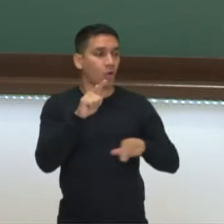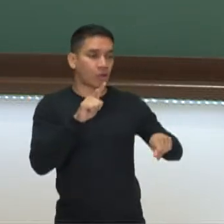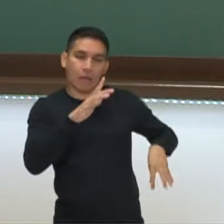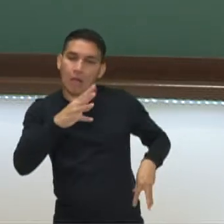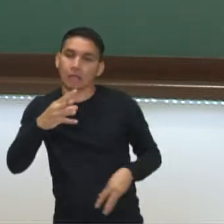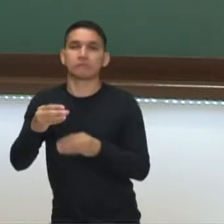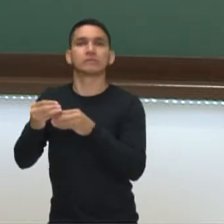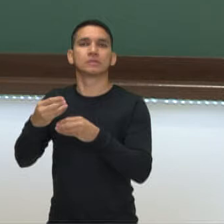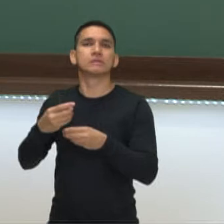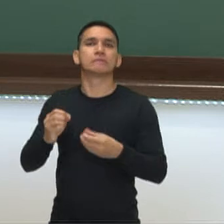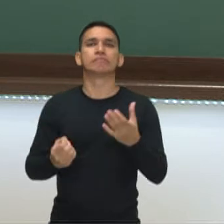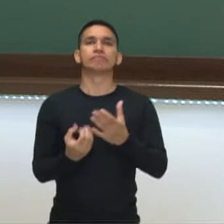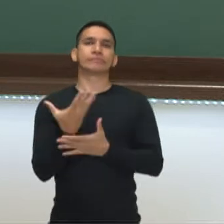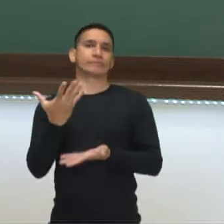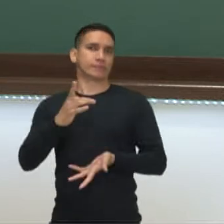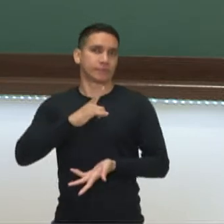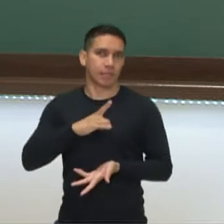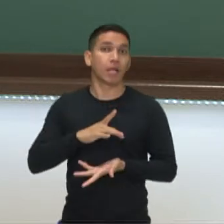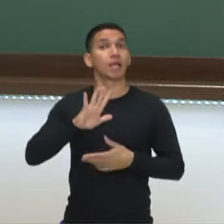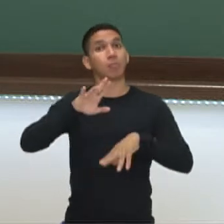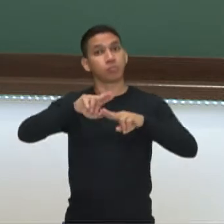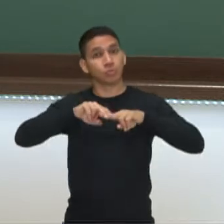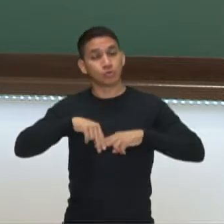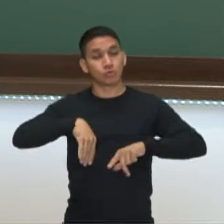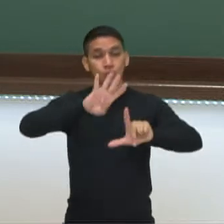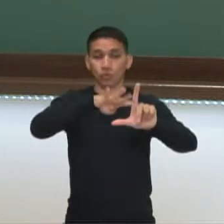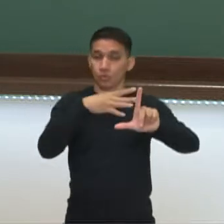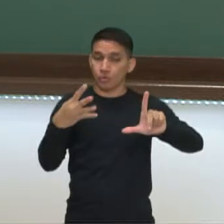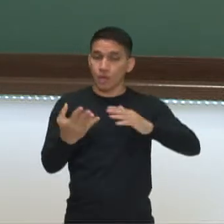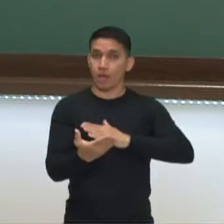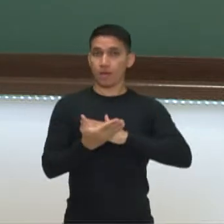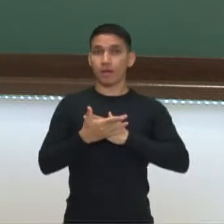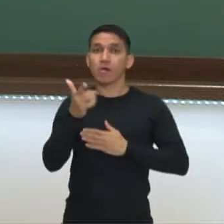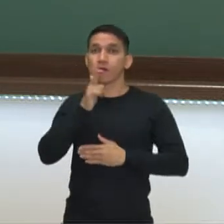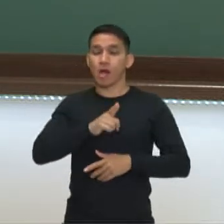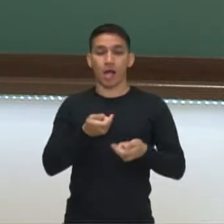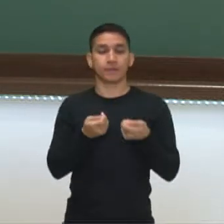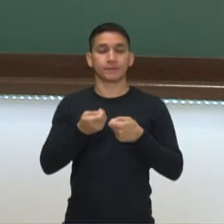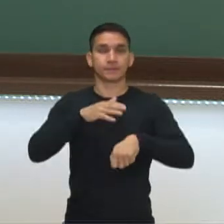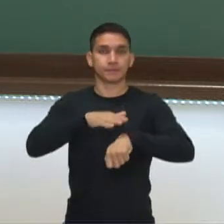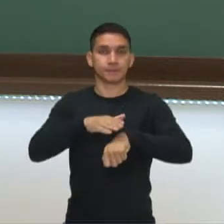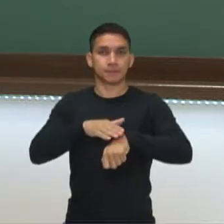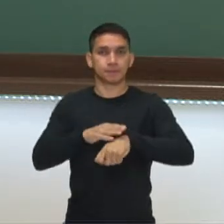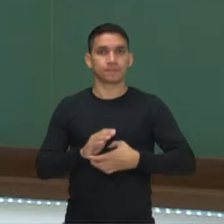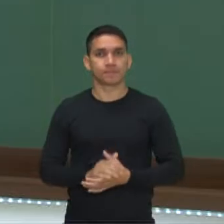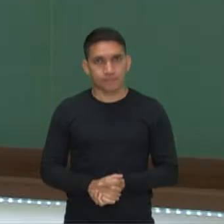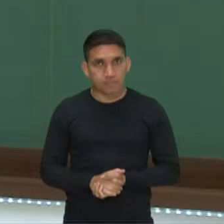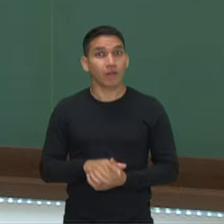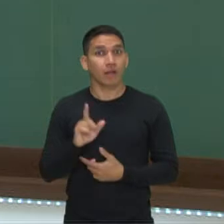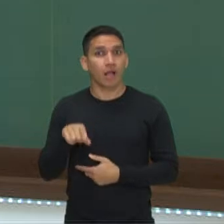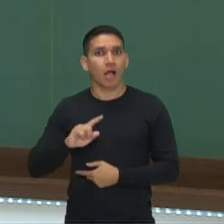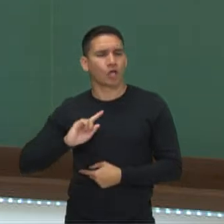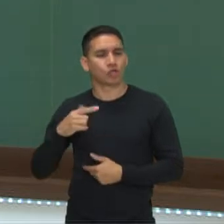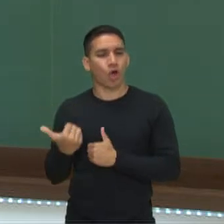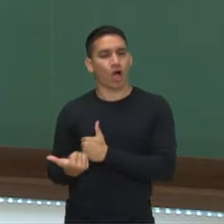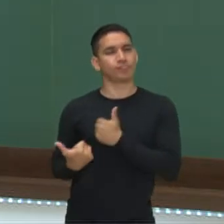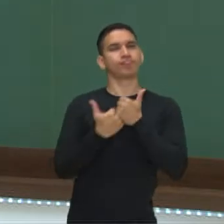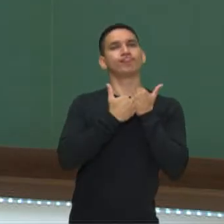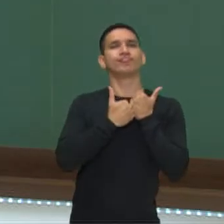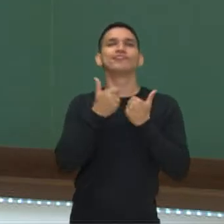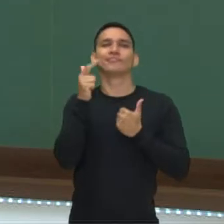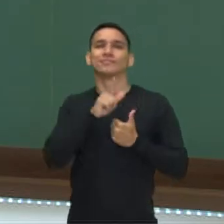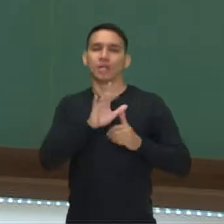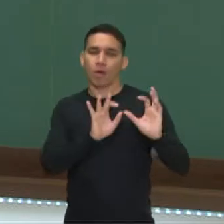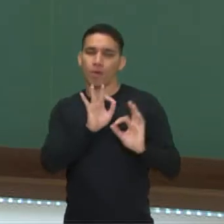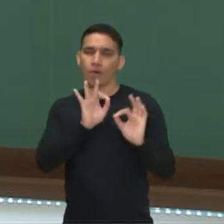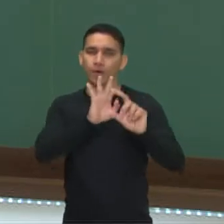apareça. Então, um cronograma de estudo, ele contribui para esse seu gerenciamento de tempo, Ele é o nosso aliado na